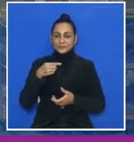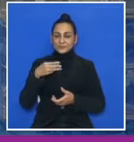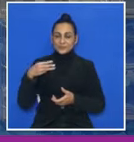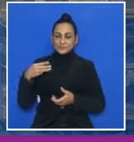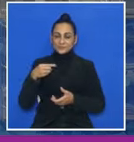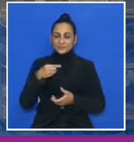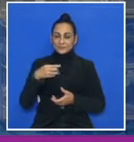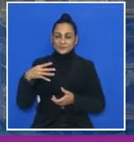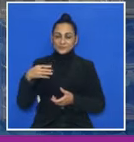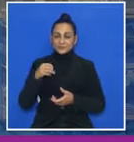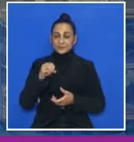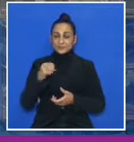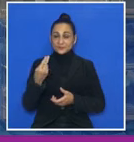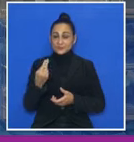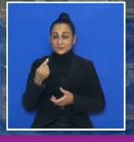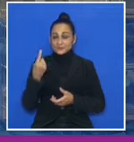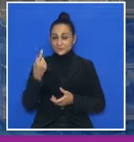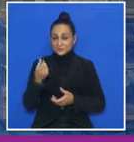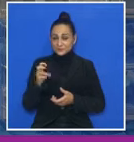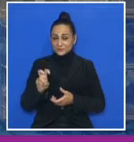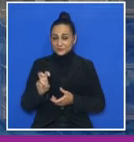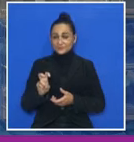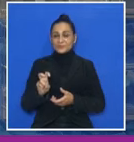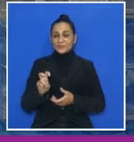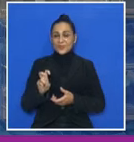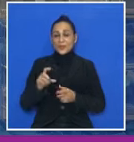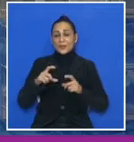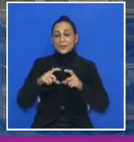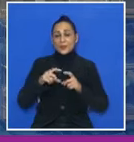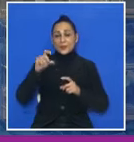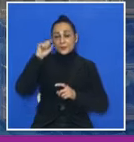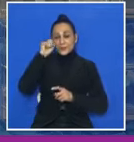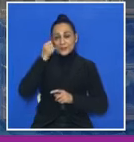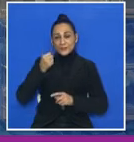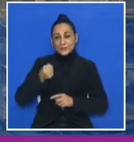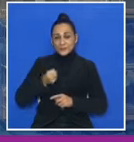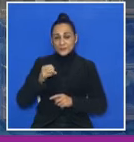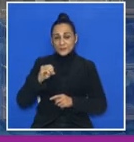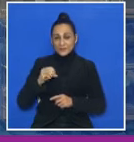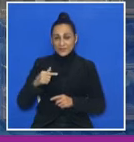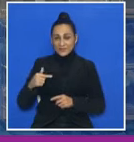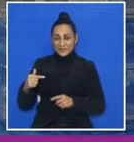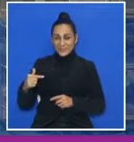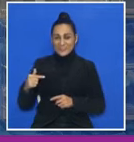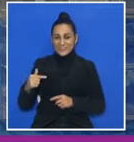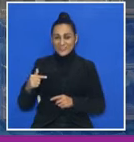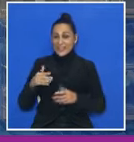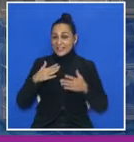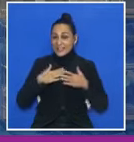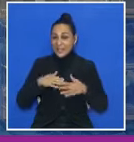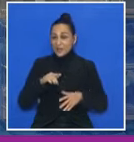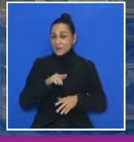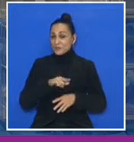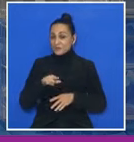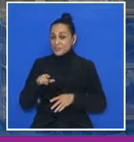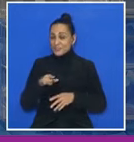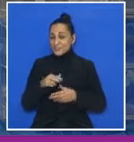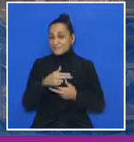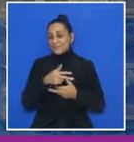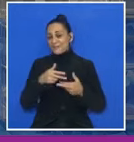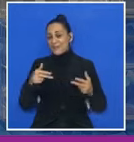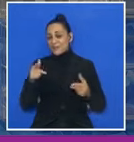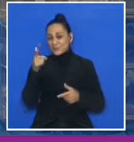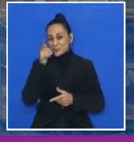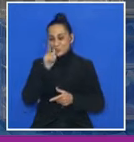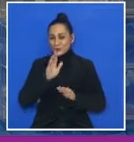15 números. Bola preta, número 07. Preta, 07. Calma, você ainda tem